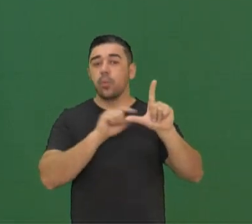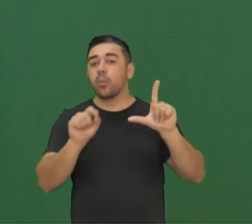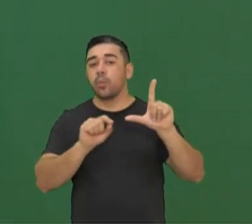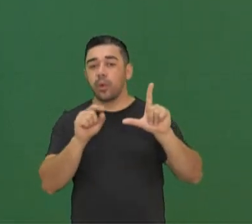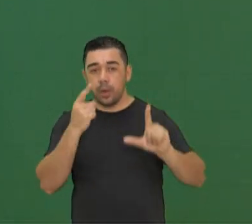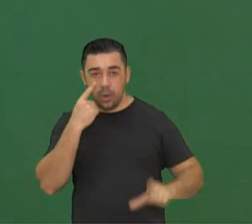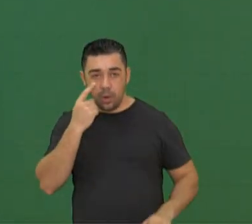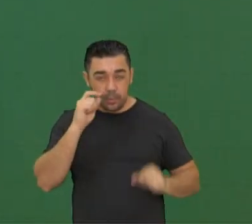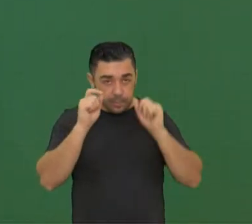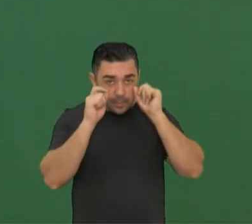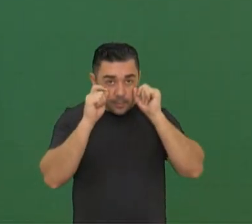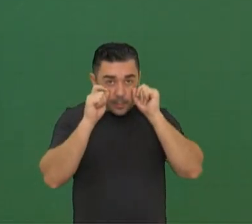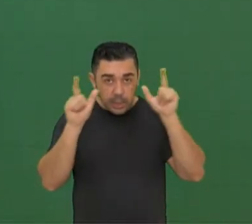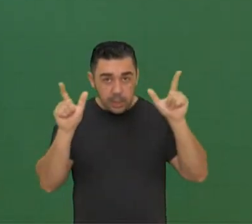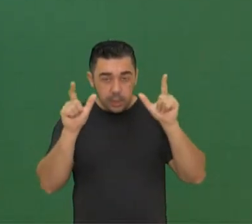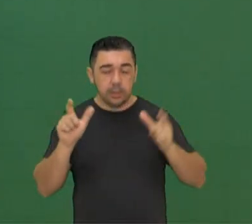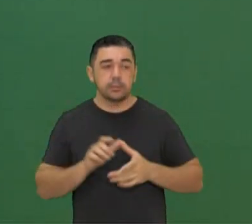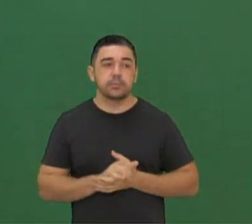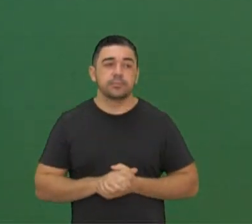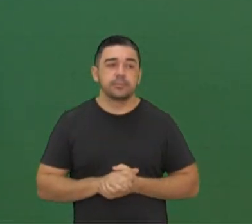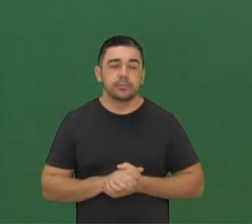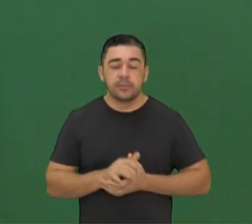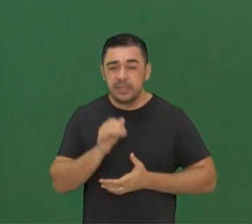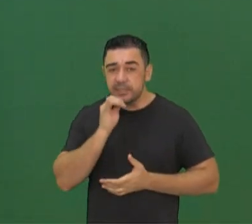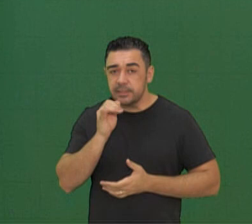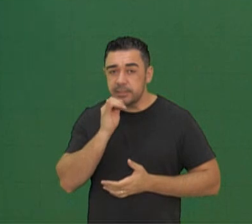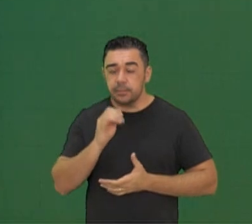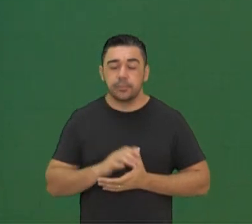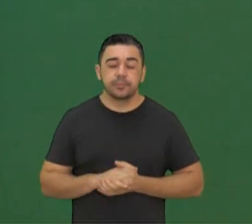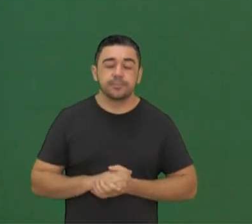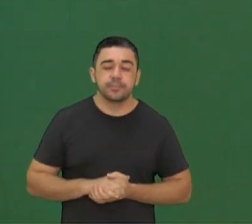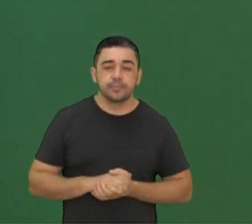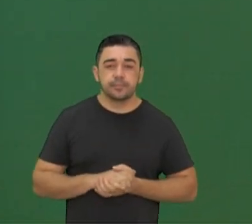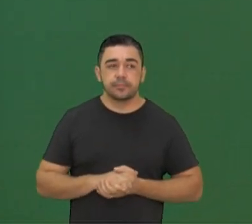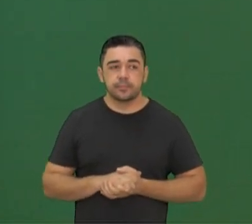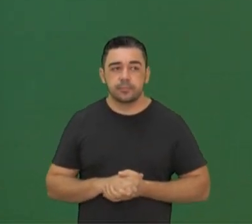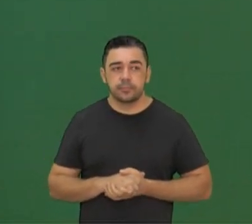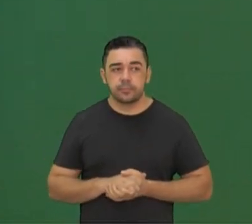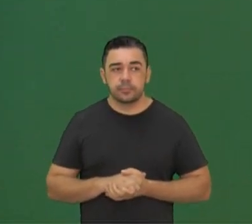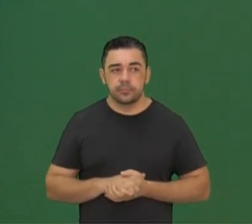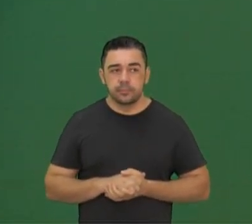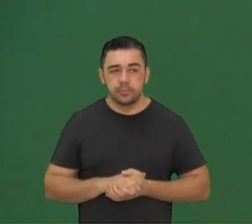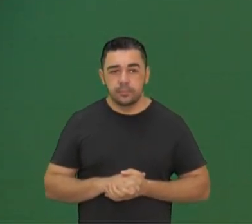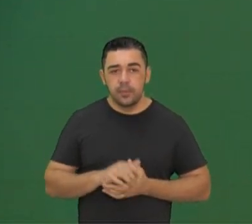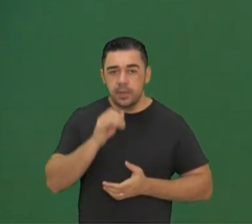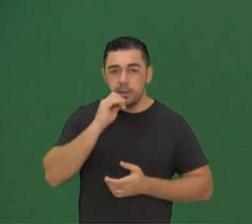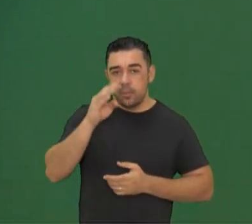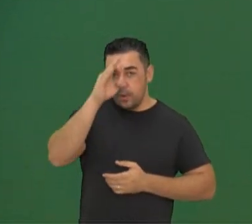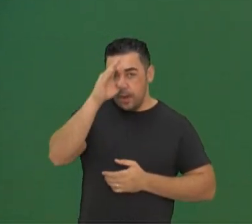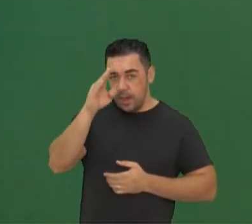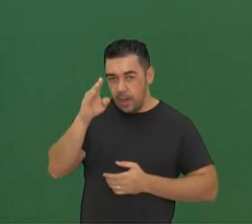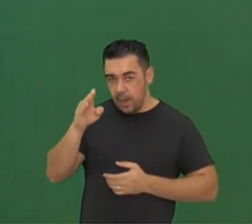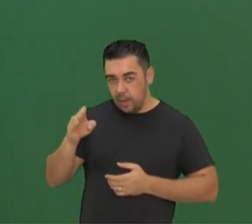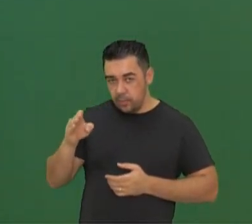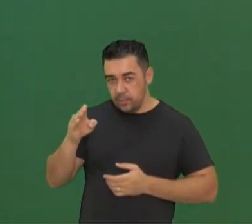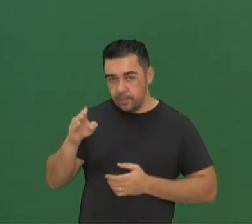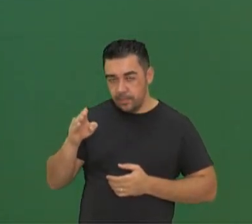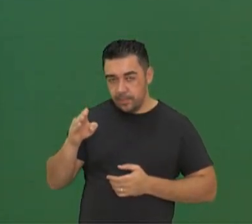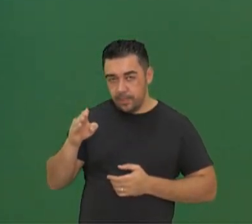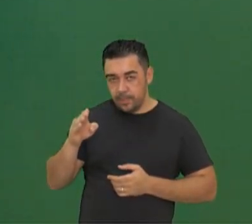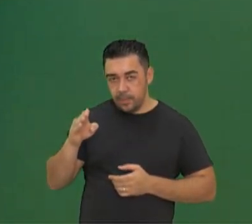Preste atenção porque é bem importante. O ângulo externo ele é formado pelo lado do polígono e